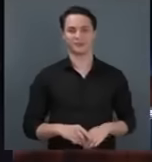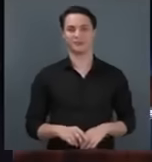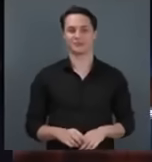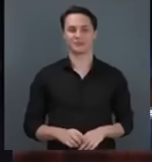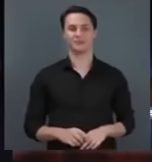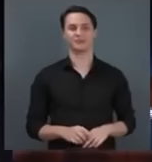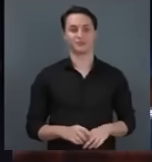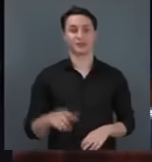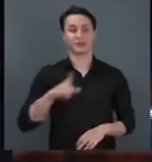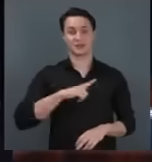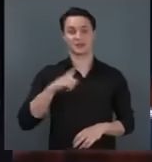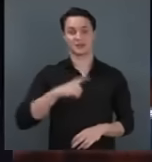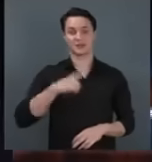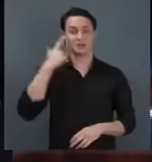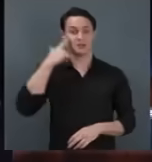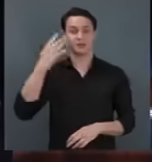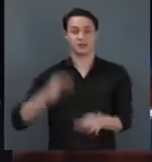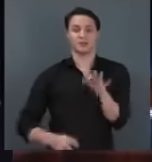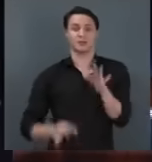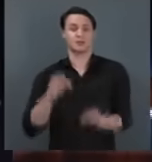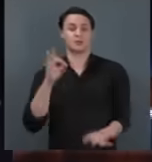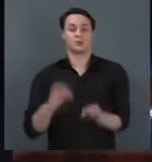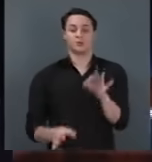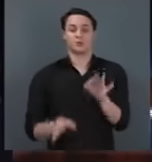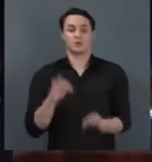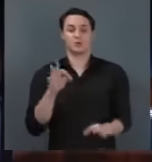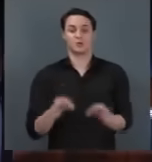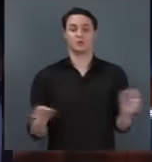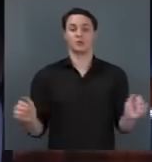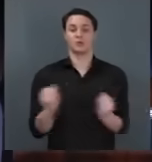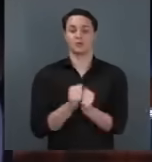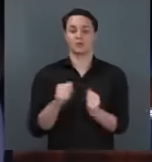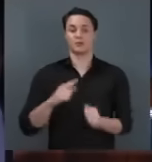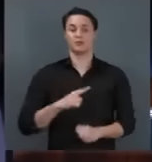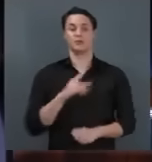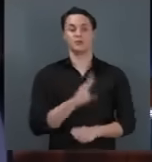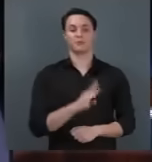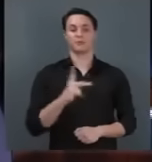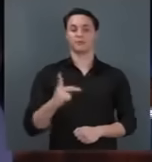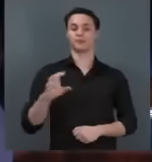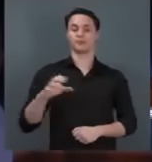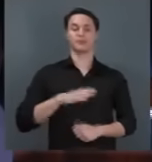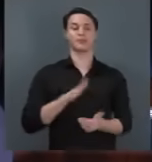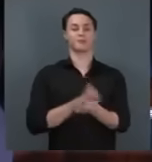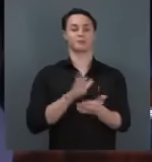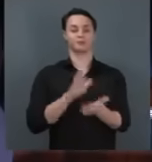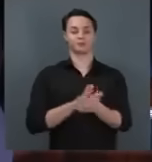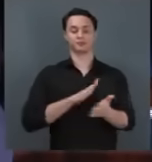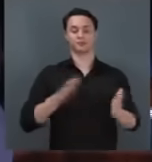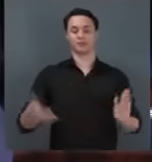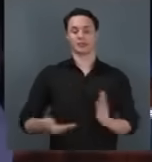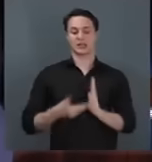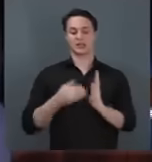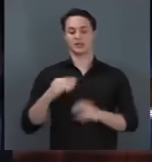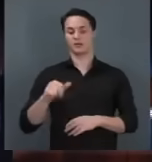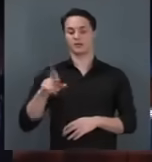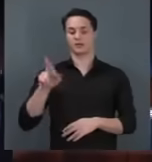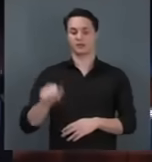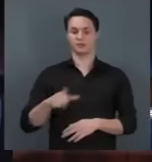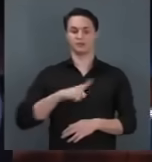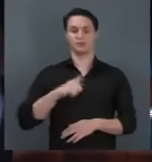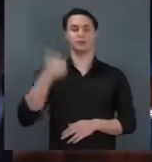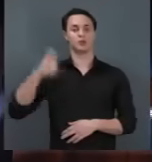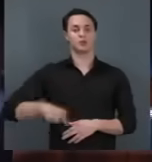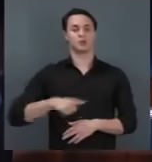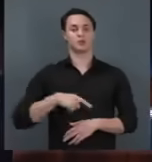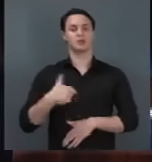prejuízo daqueles que dependem do BPC. Parabéns à Câmara dos Deputados, que mais uma vez se